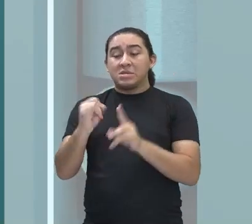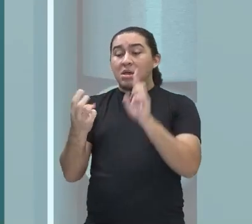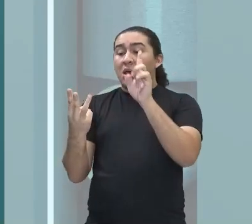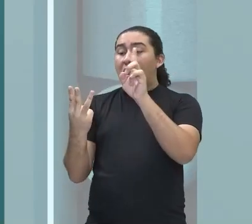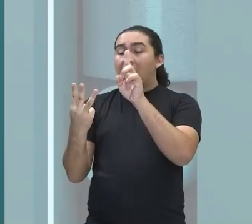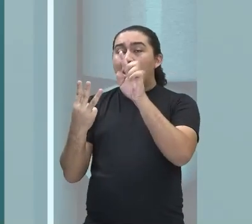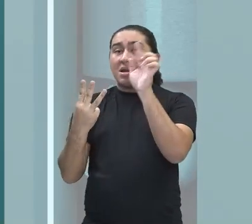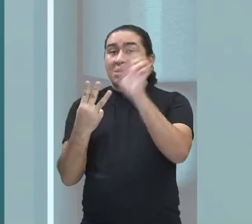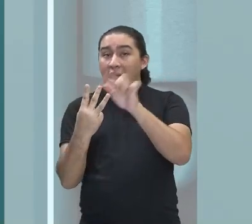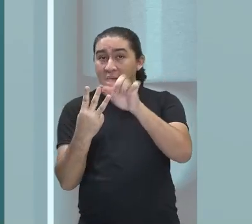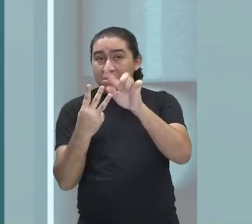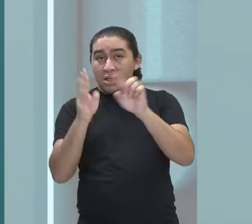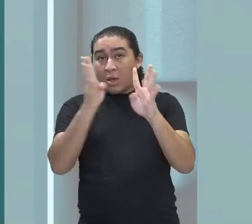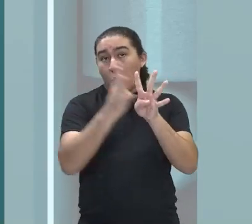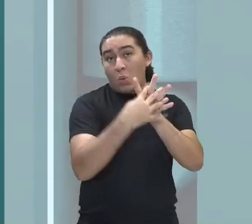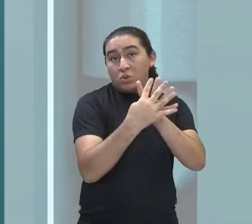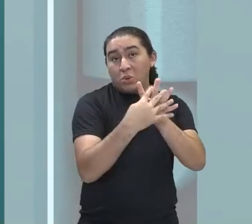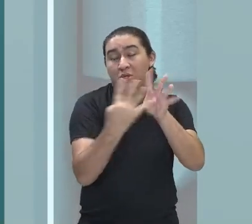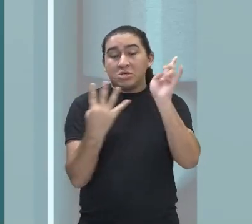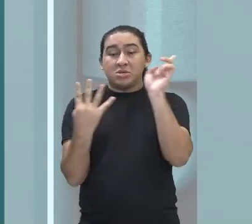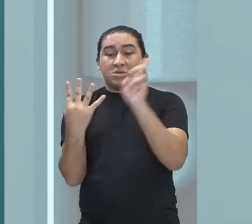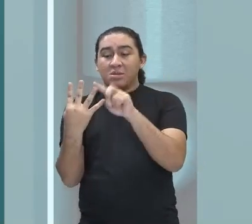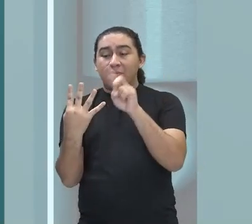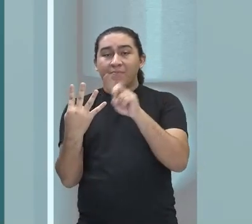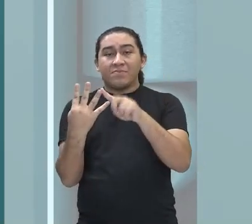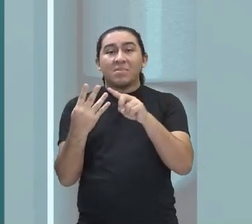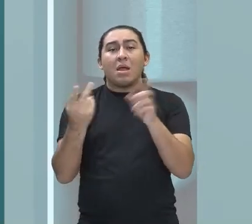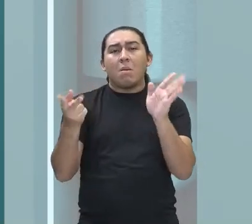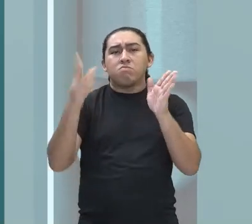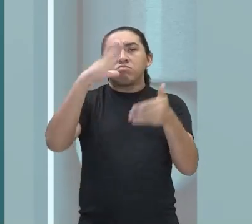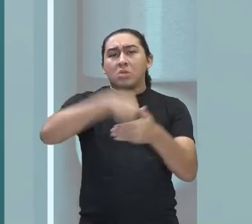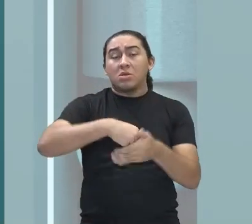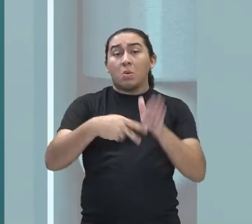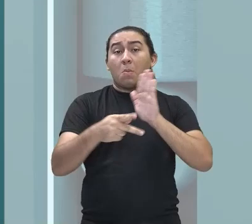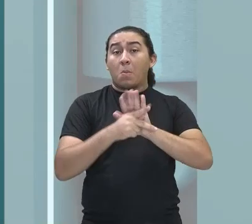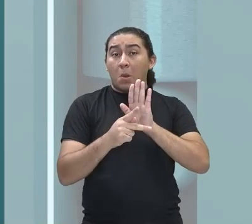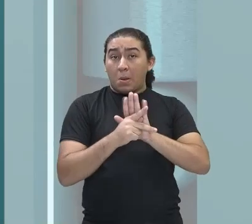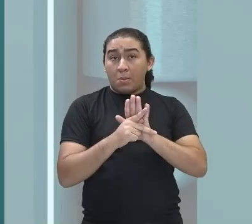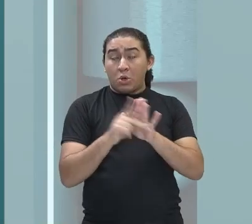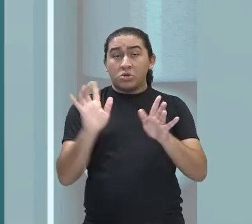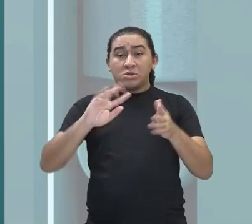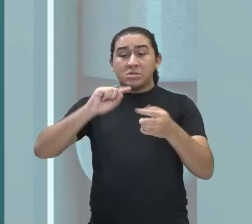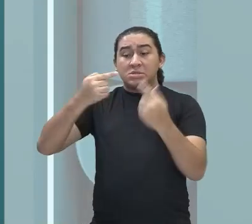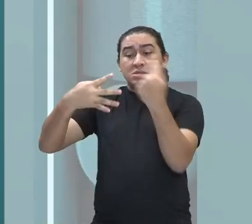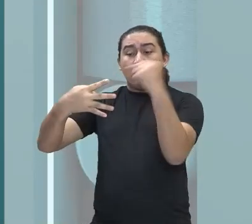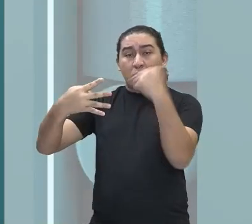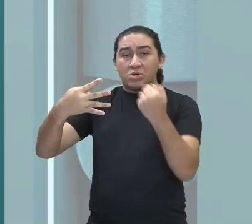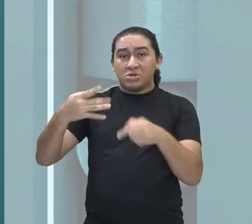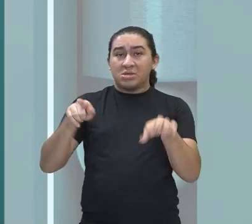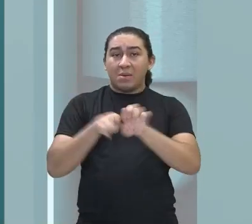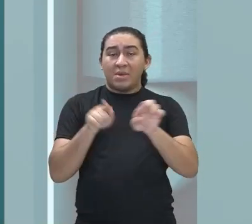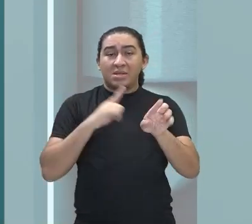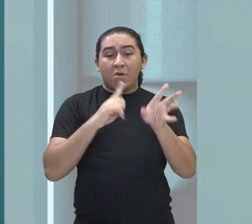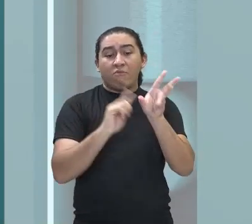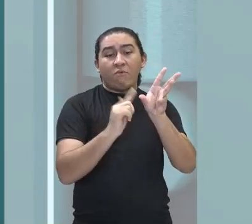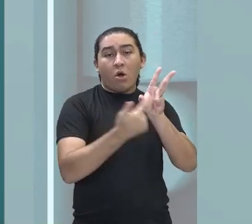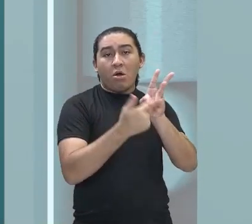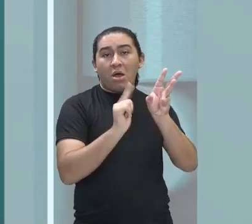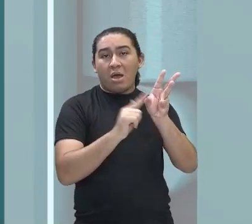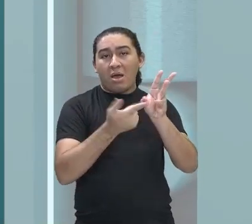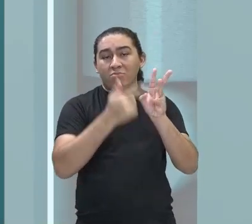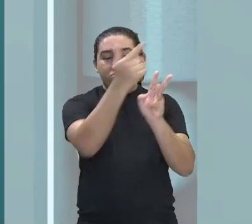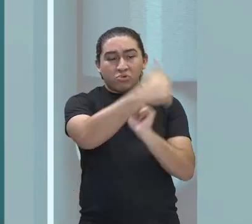repete consoante, dentro do poema simbolista, há também repetições de vogais. E isto é que dá